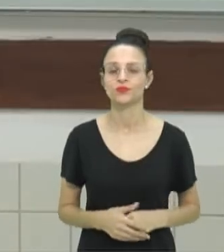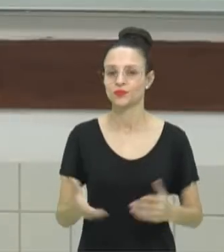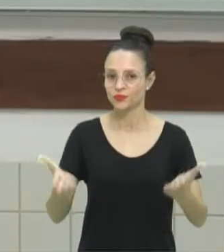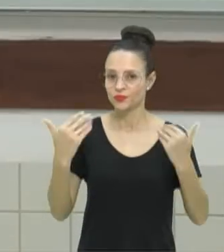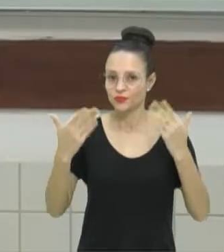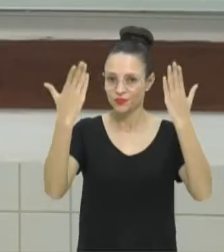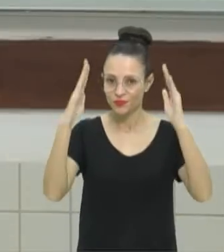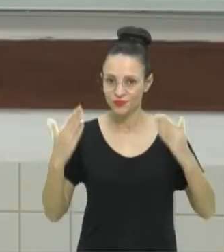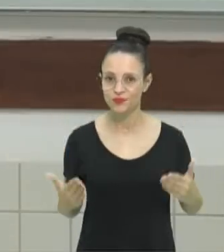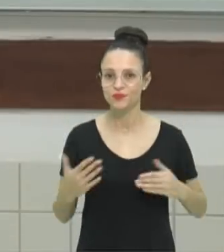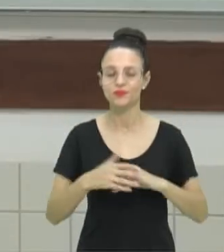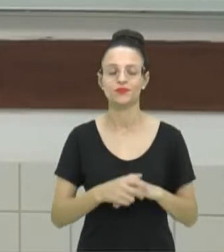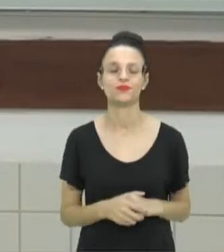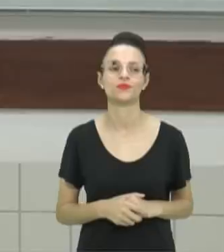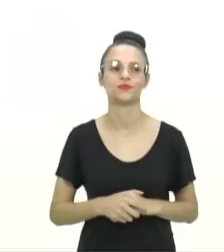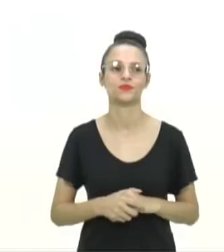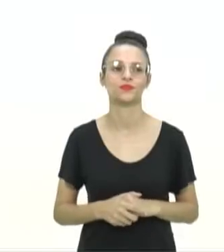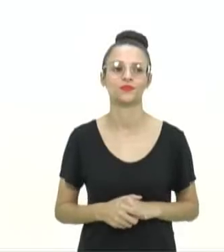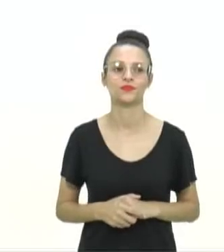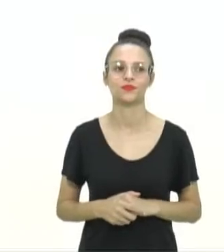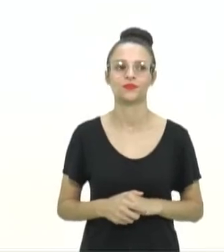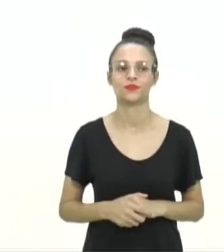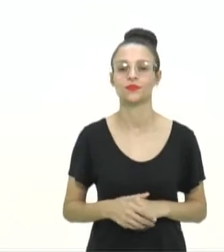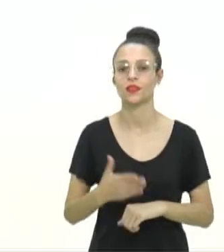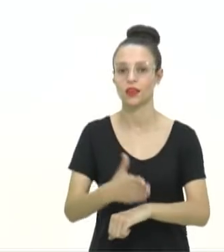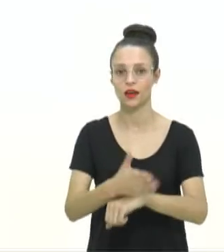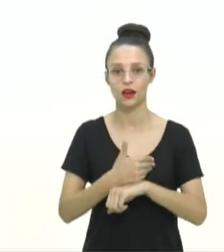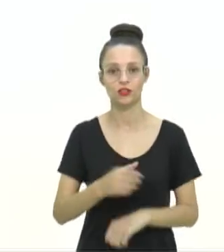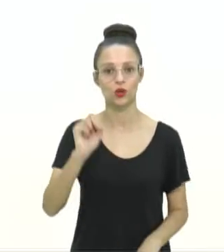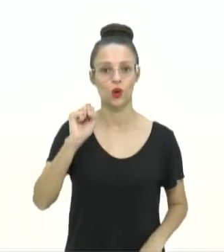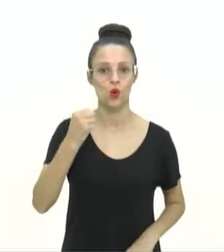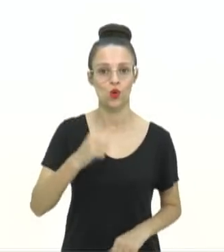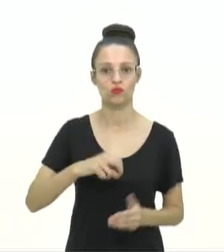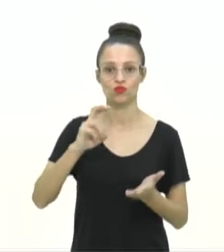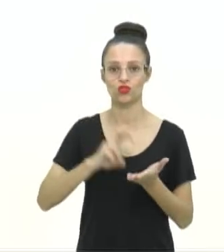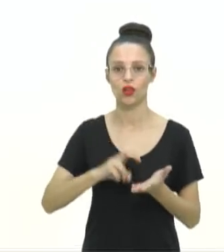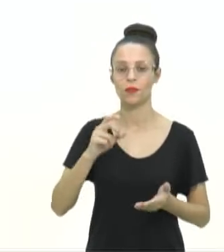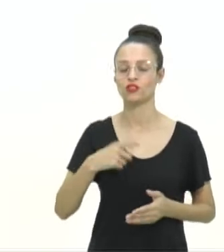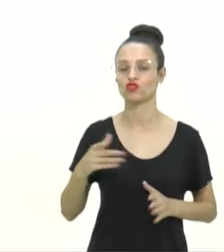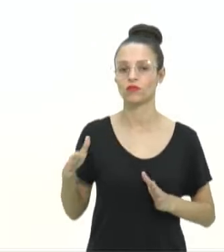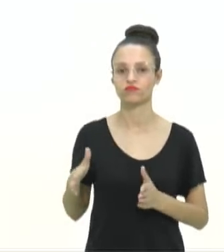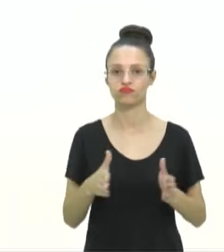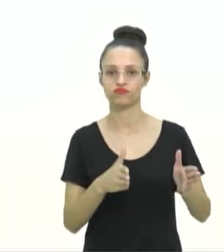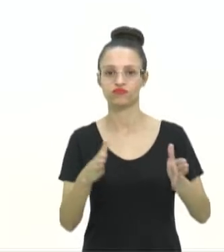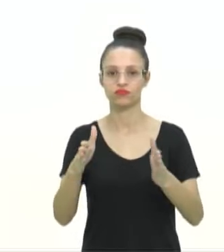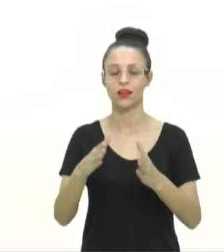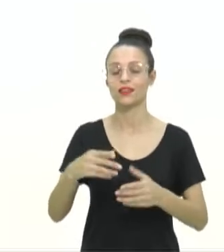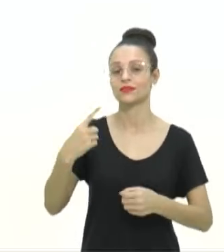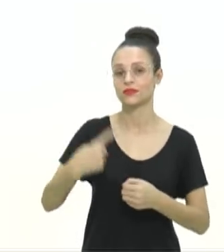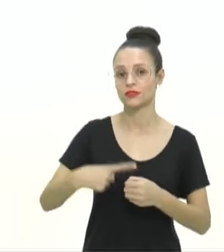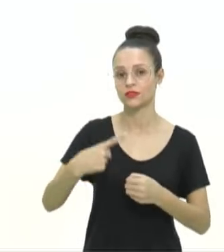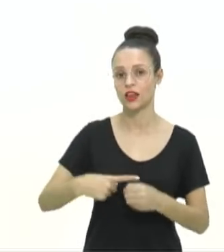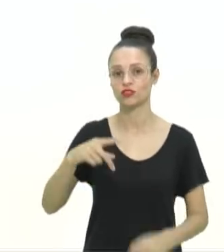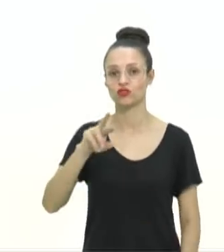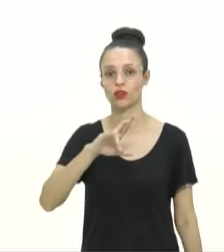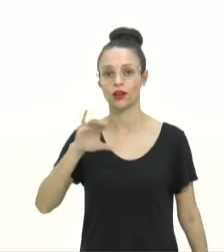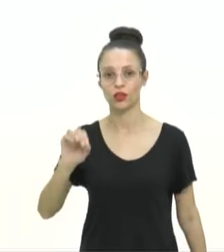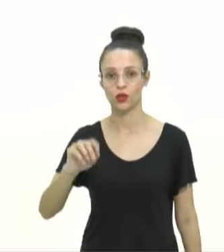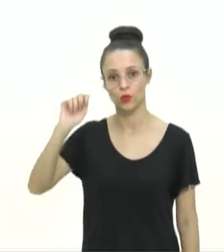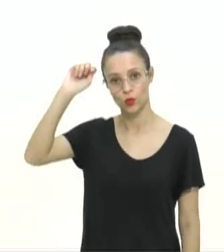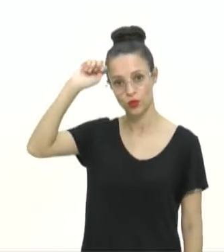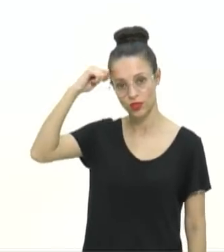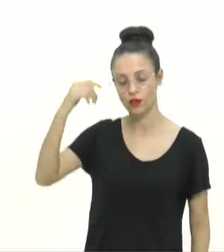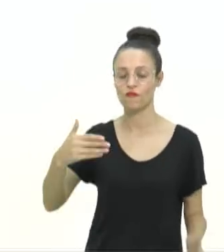Vamos analisar. Antes das 8, já tínhamos cruzado o Rio Negro, que faz fronteira da nossa cidade